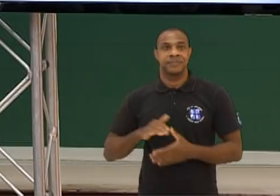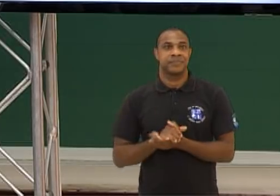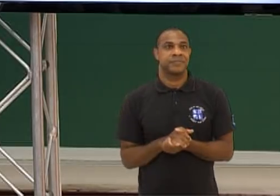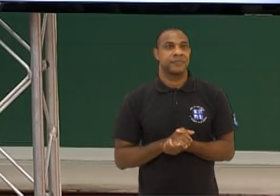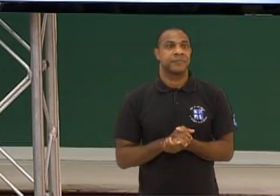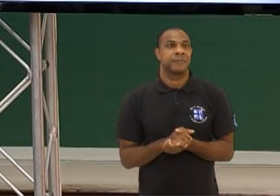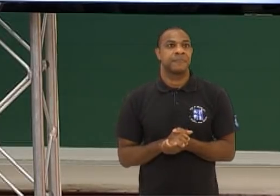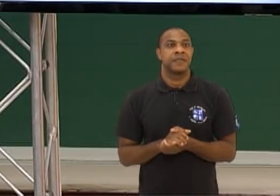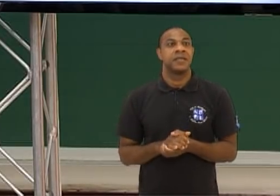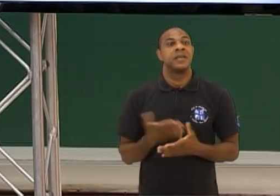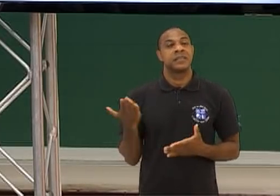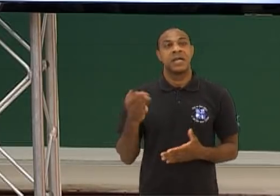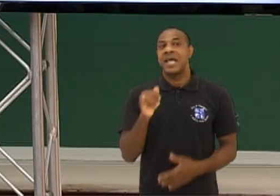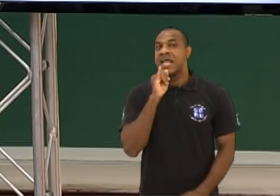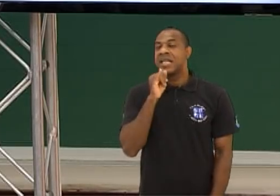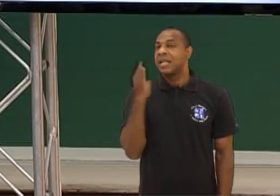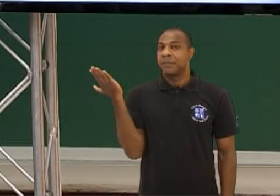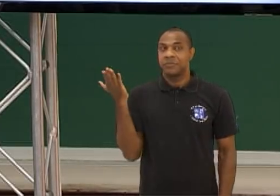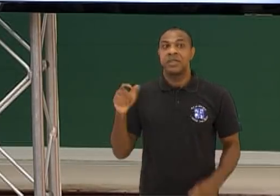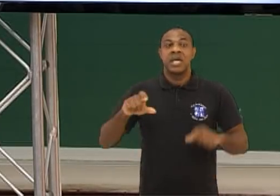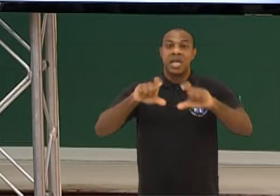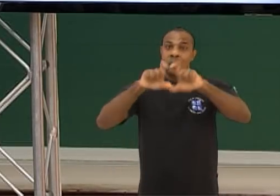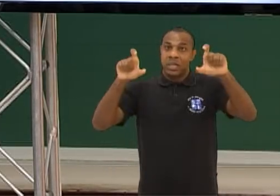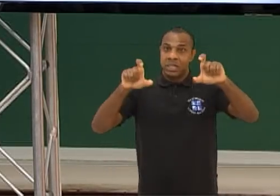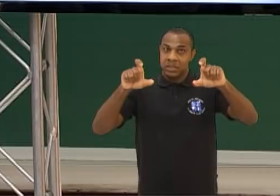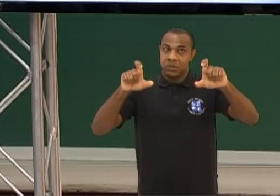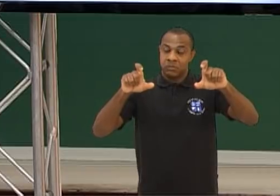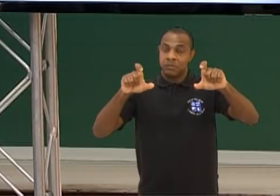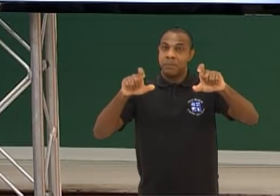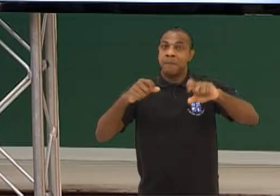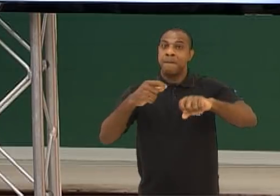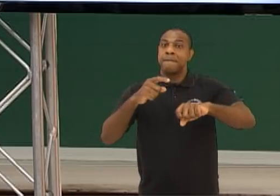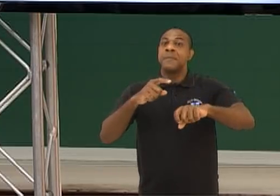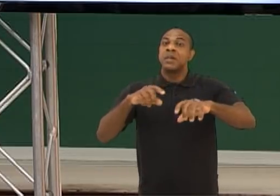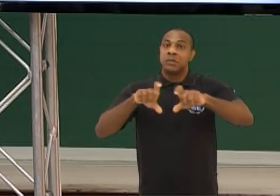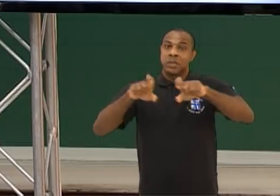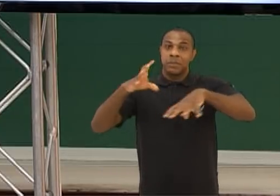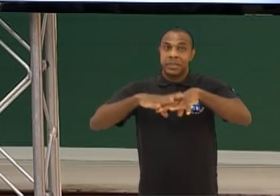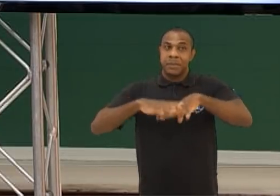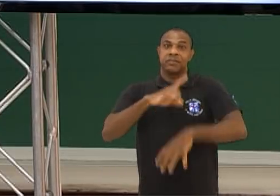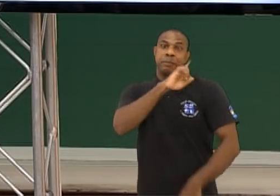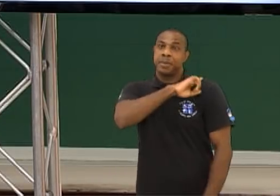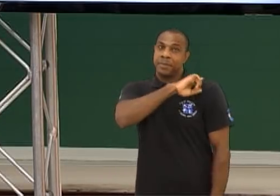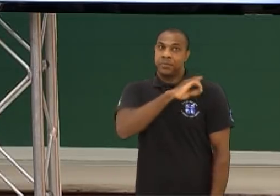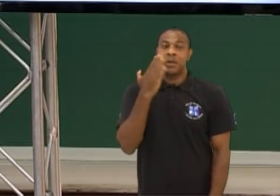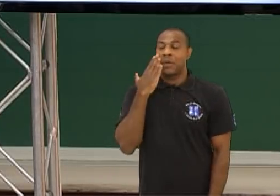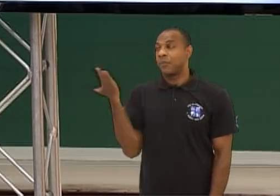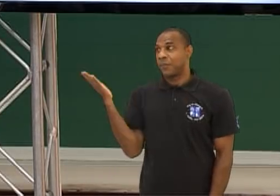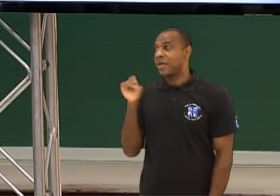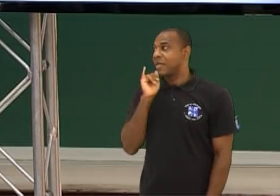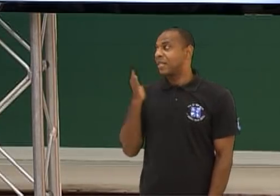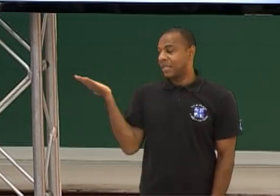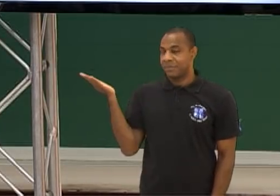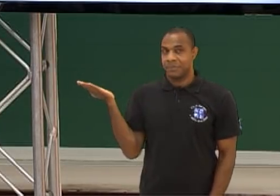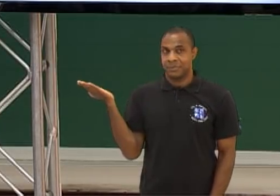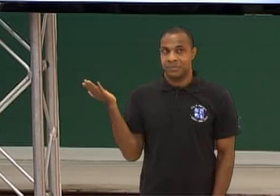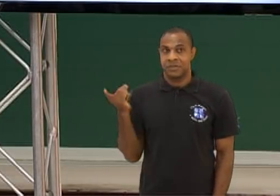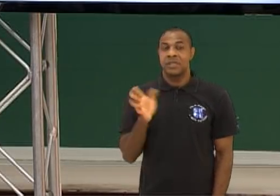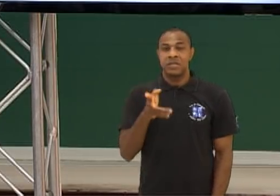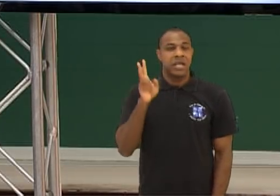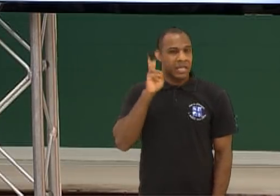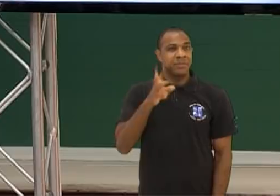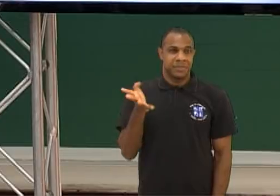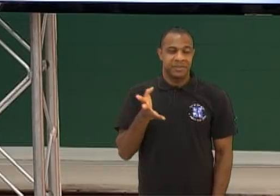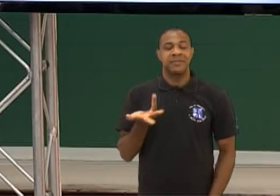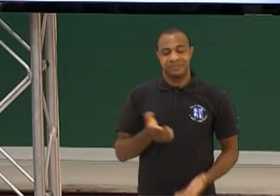Tá? Então, são exemplos, né, de equações do primeiro grau. A gente viu isso na aula anterior e já relembramos o que